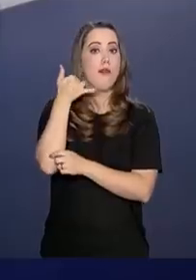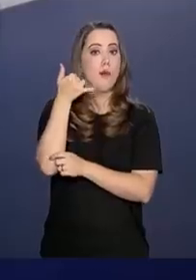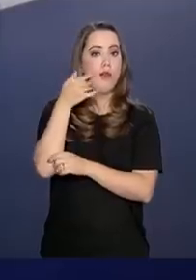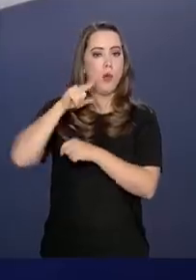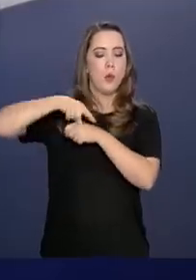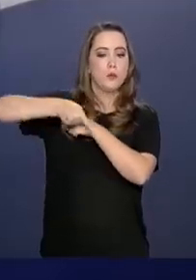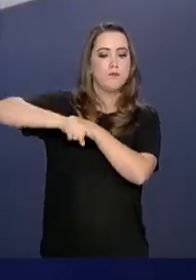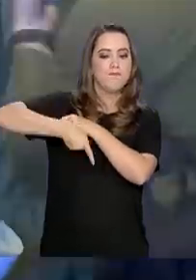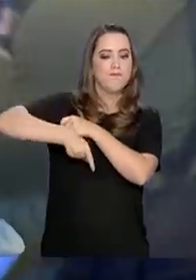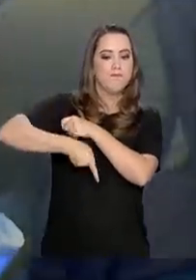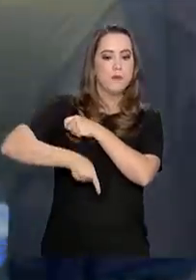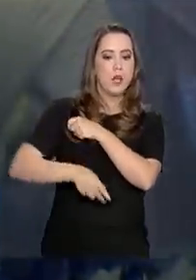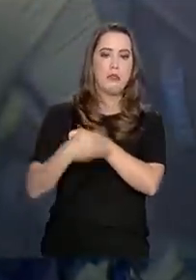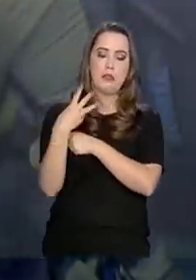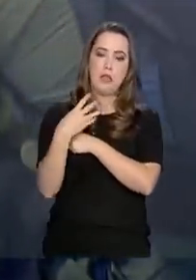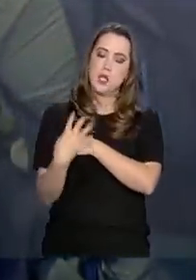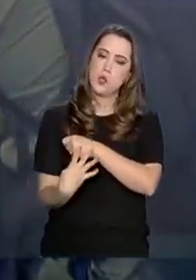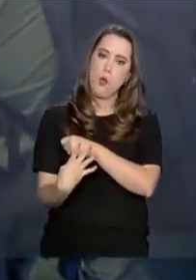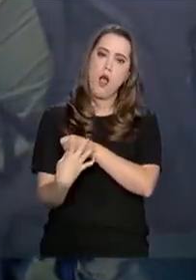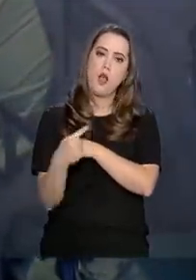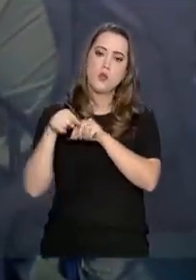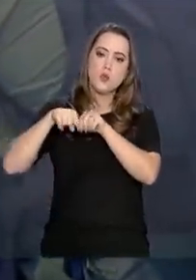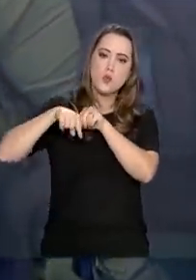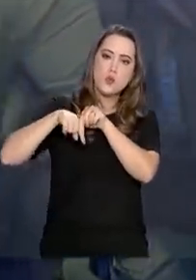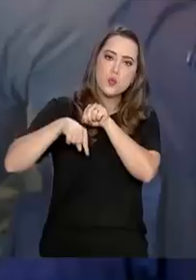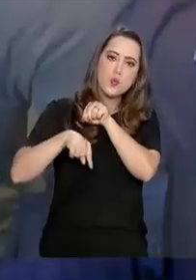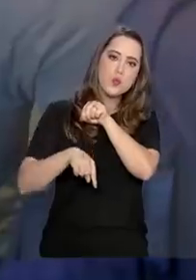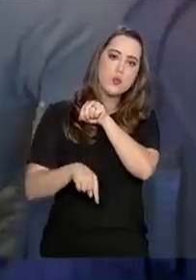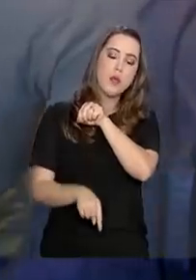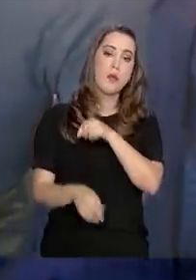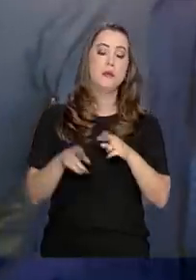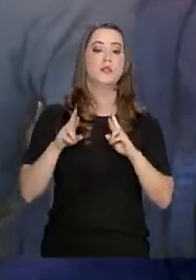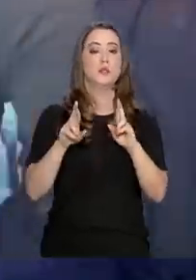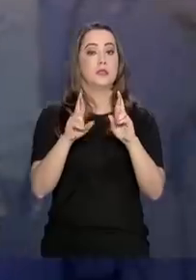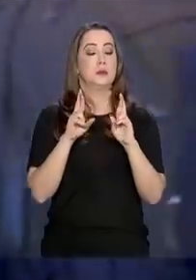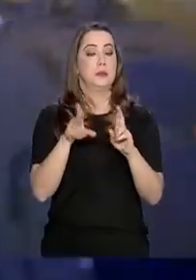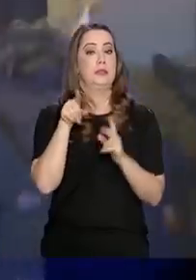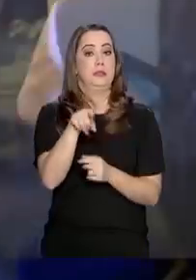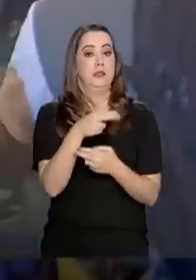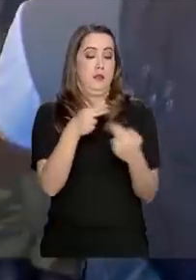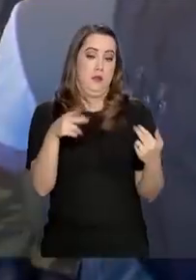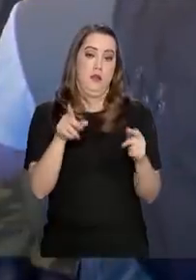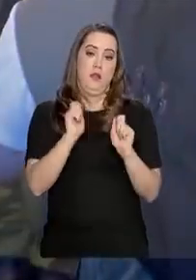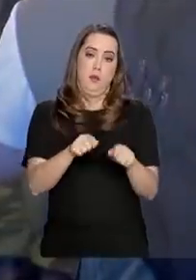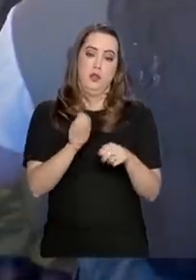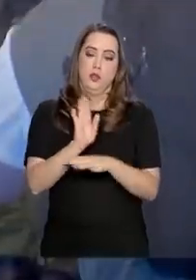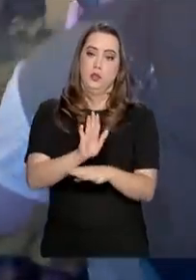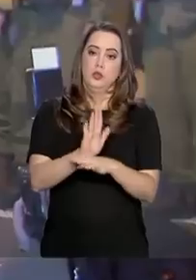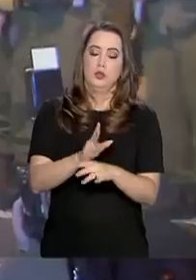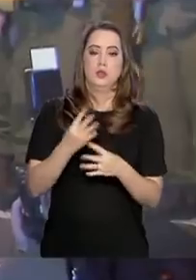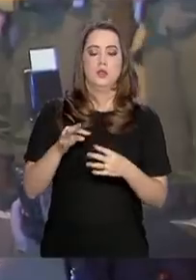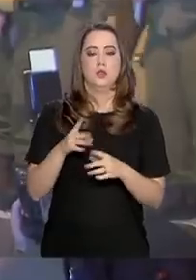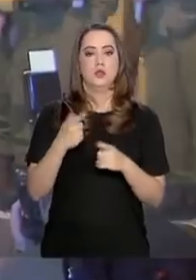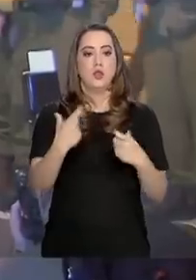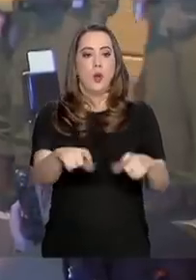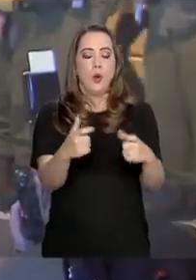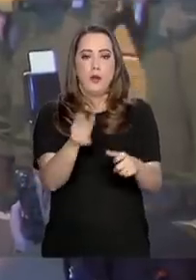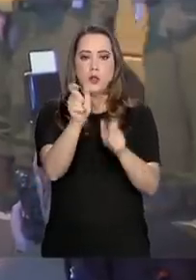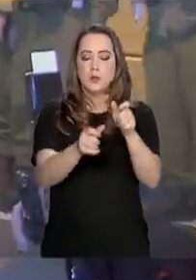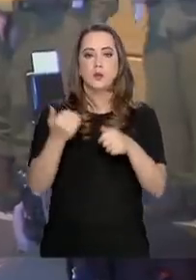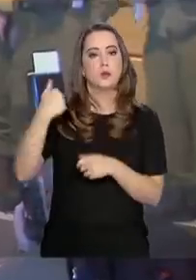3, 4 metros abaixo da lama. E a expectativa é que esses equipamentos ajudem aí a localizar mais vítimas,